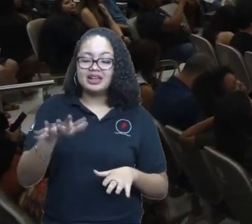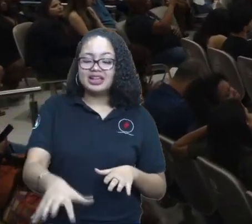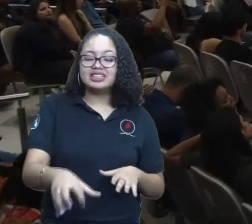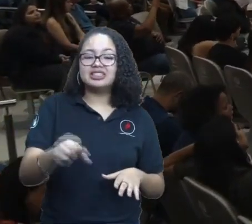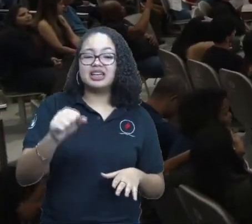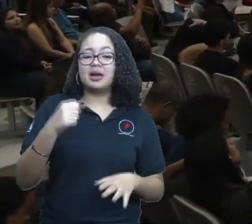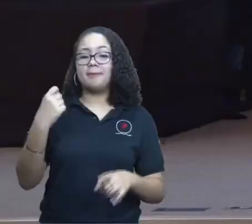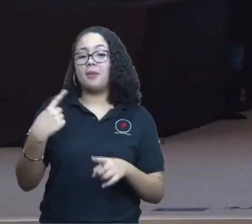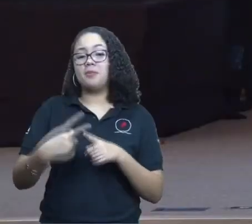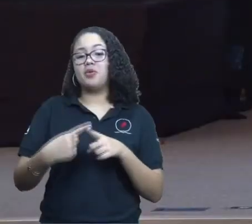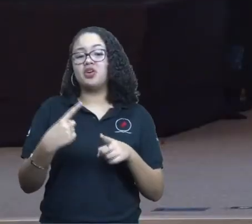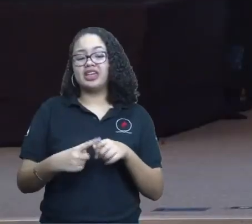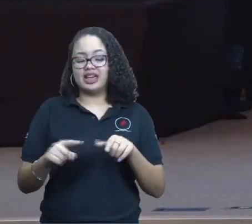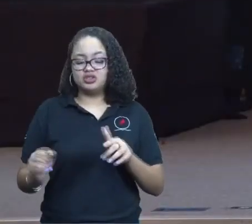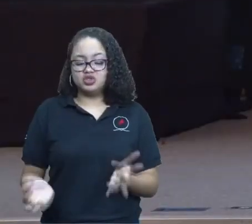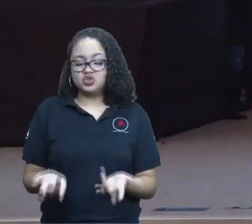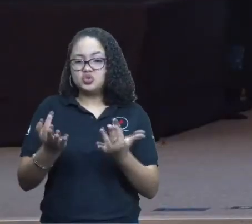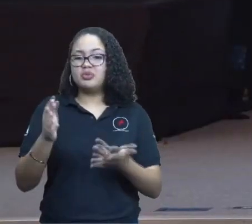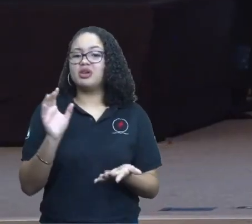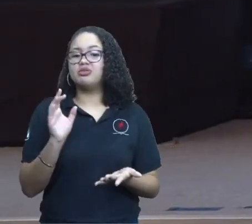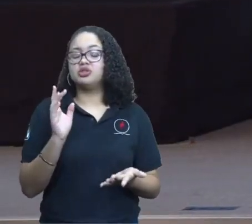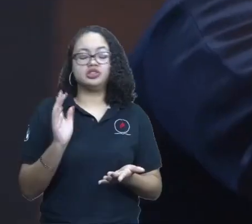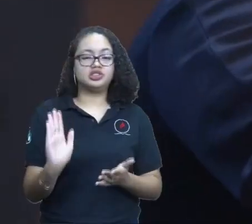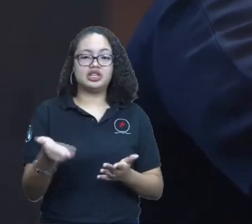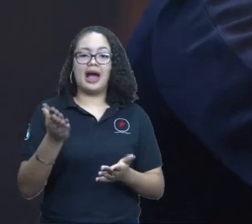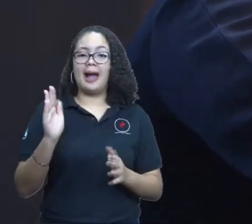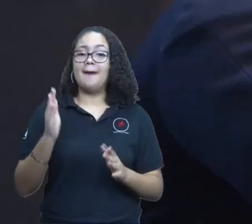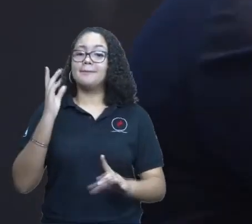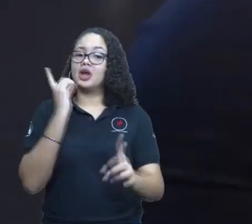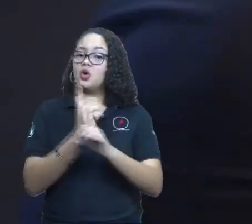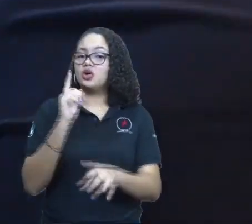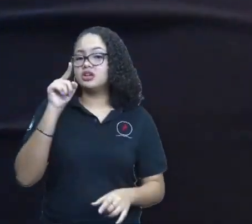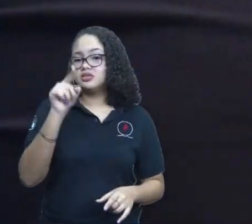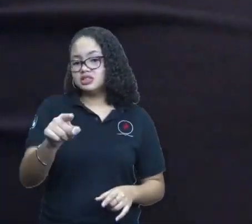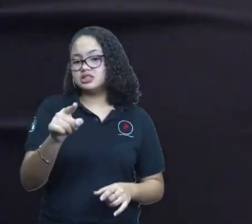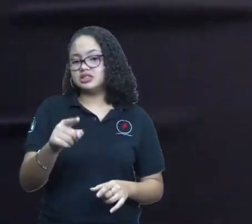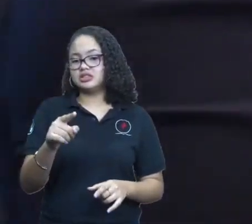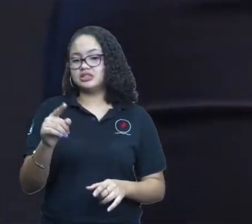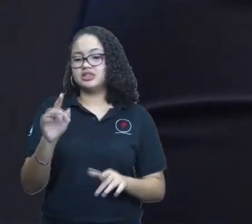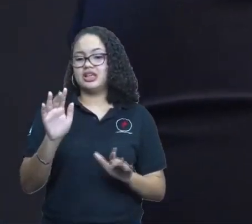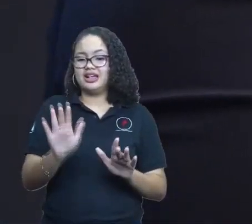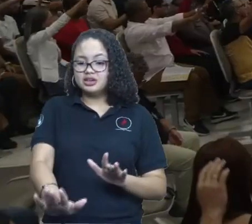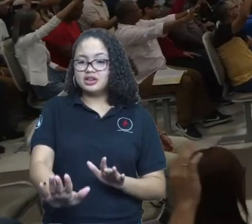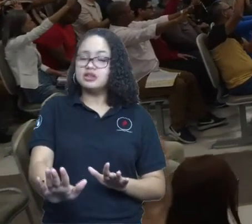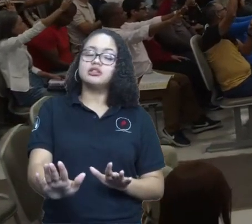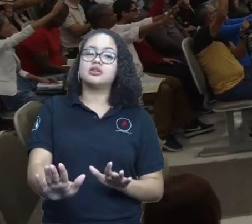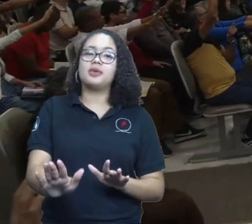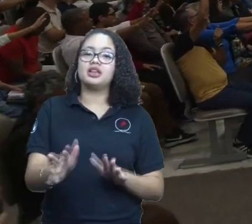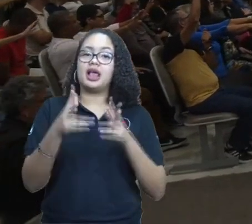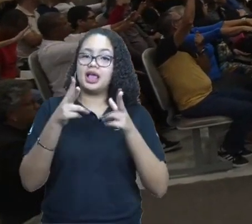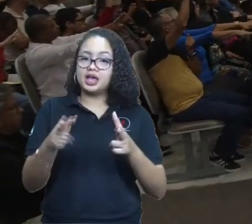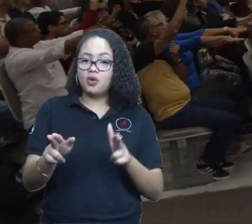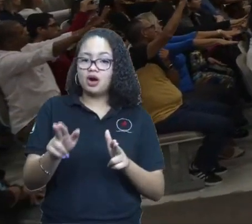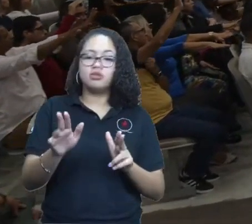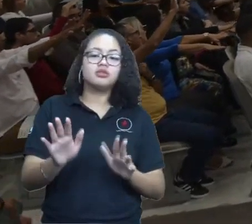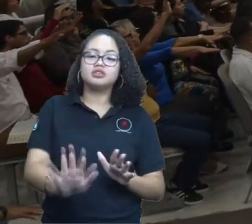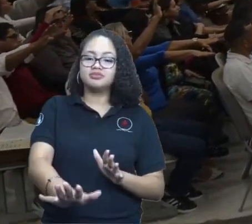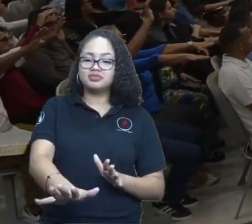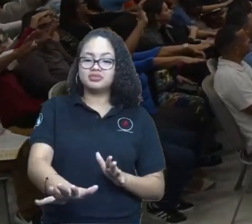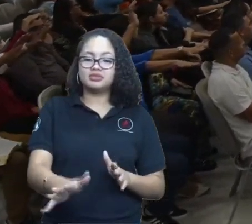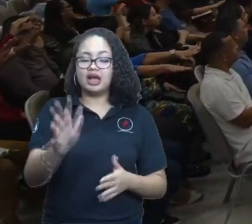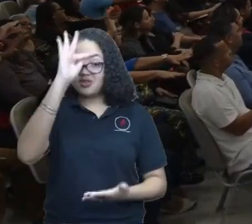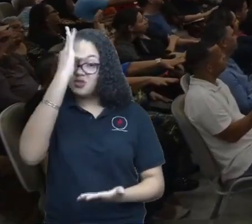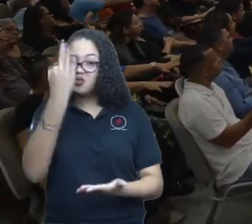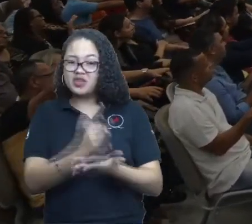fiz subir para te encontrar alguém pode estender a mão alguém estende a mão assim comigo do jeito que a minha mão tá alguém estende a mão Alguém